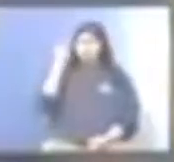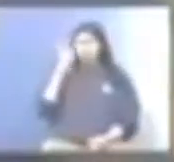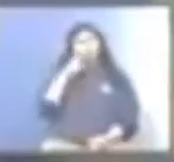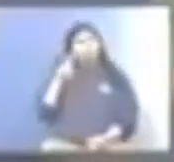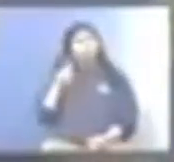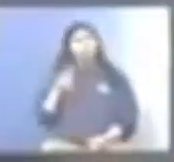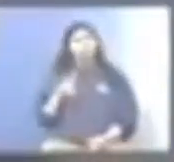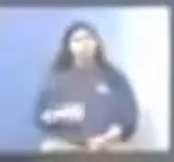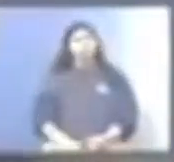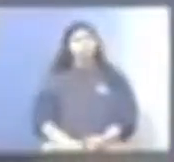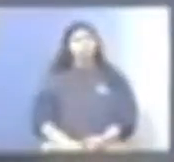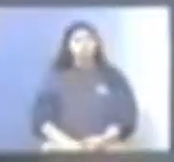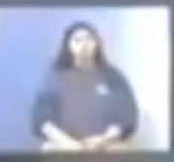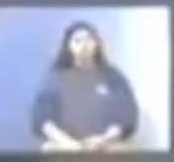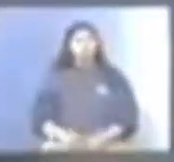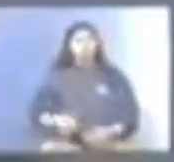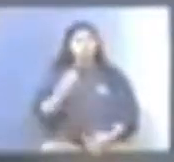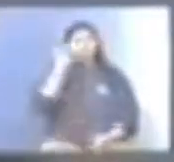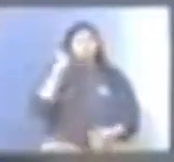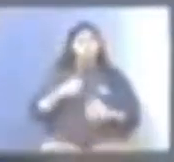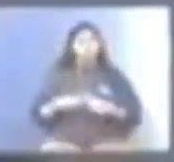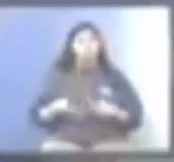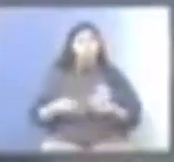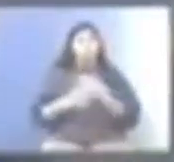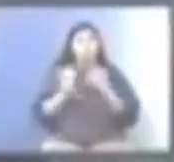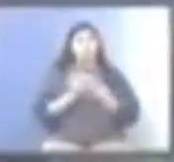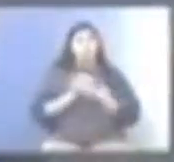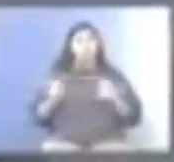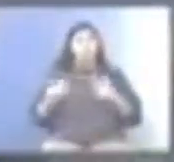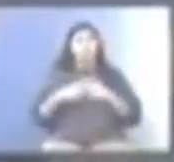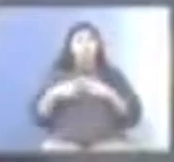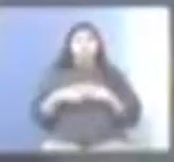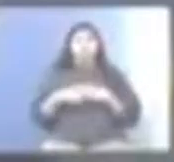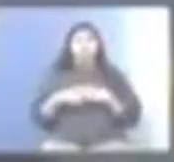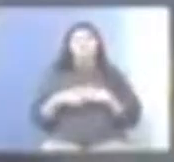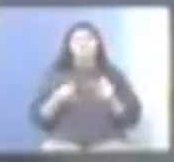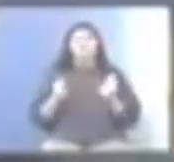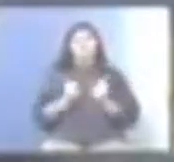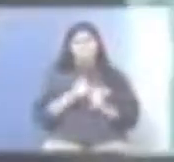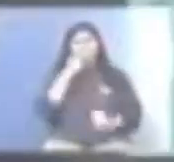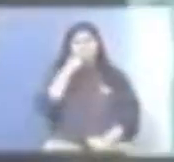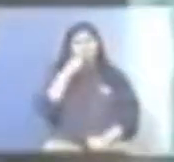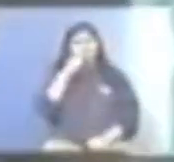defeitos. Por isso que o marido, quando vai brigar com a mulher dele, ele só vê as qualidades dele.